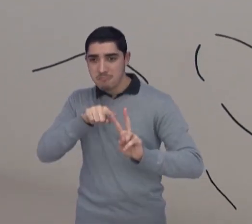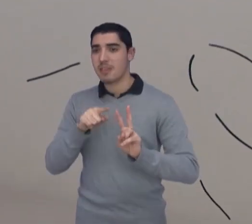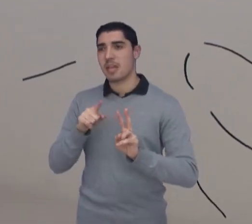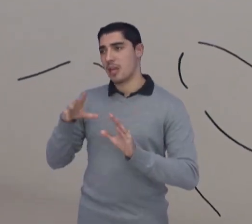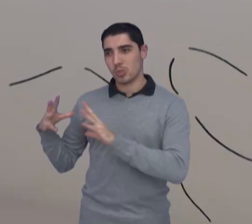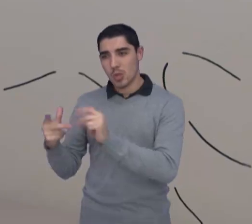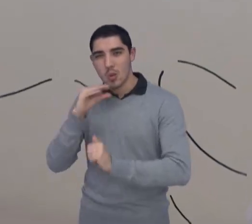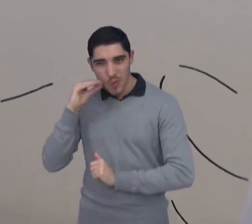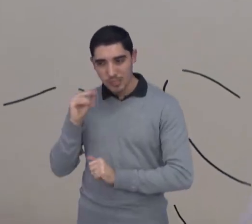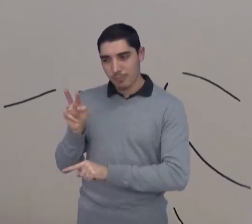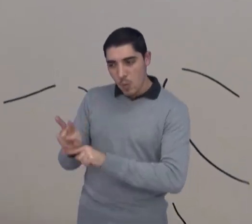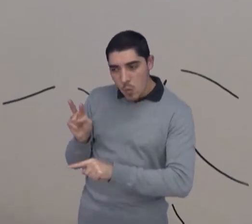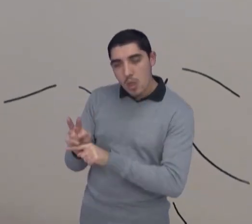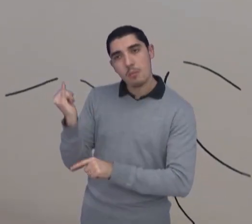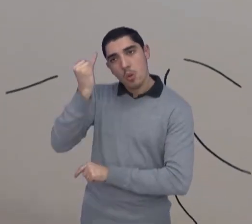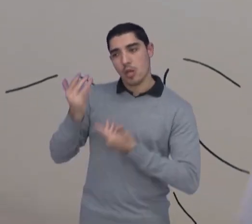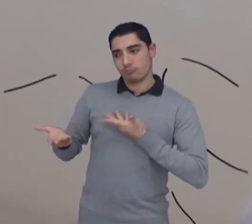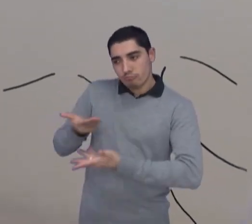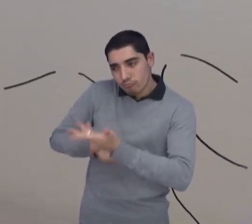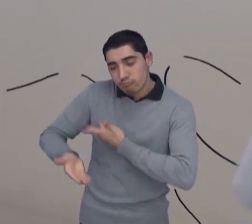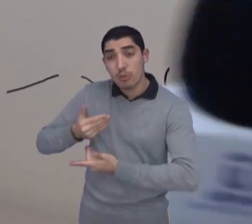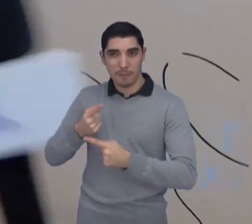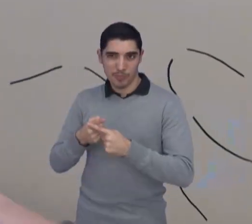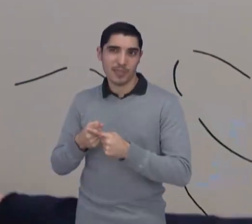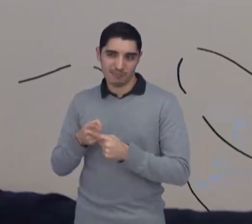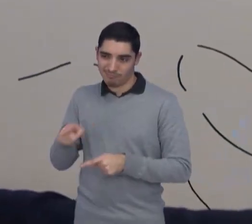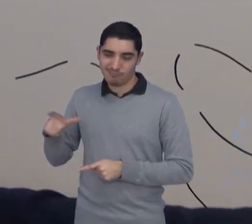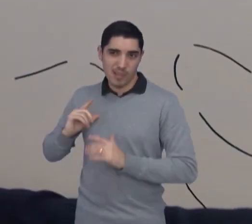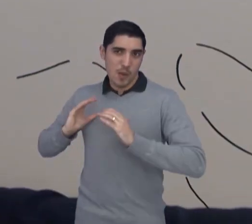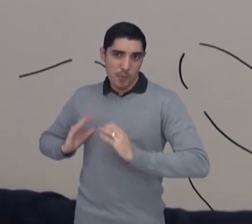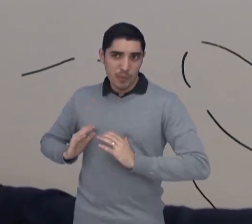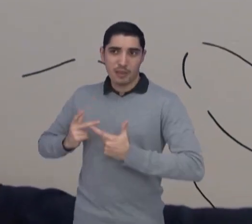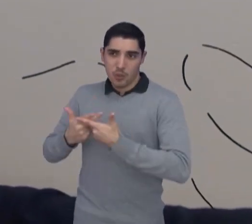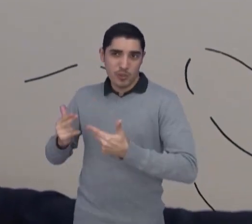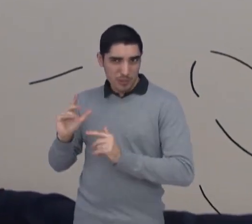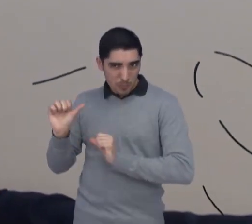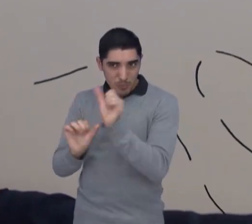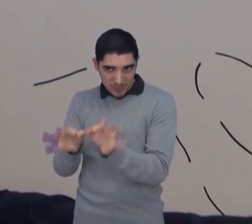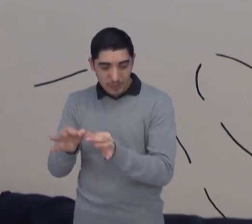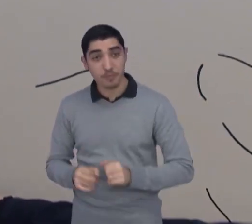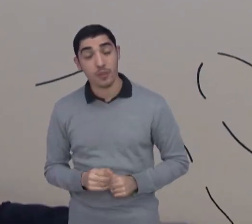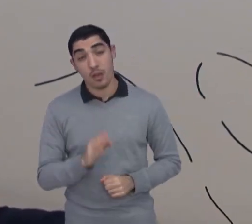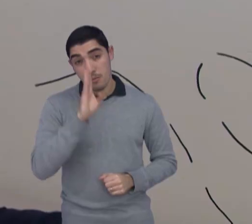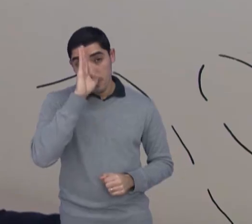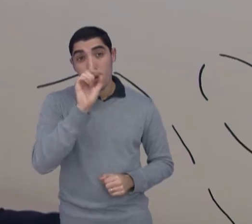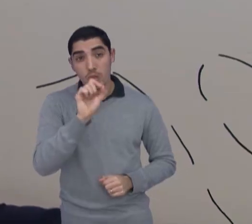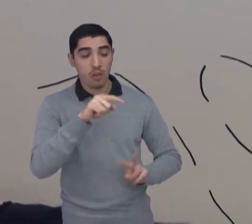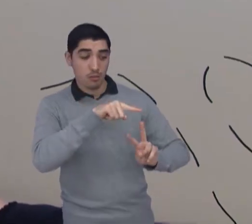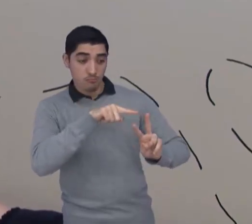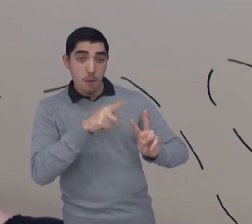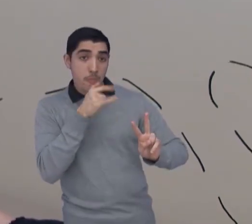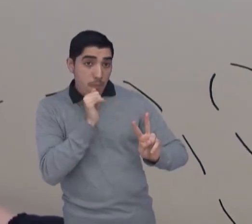essa questão da convivência, né? E também são muitas mudanças, como você falou. Eu acho que o principal é para os pais conversem com seus filhos